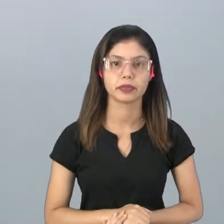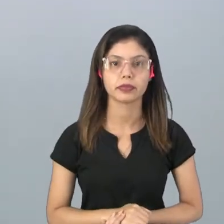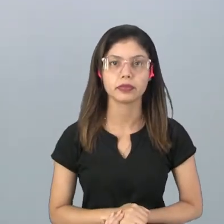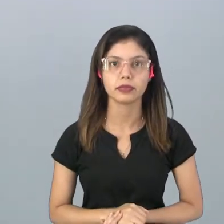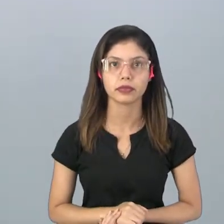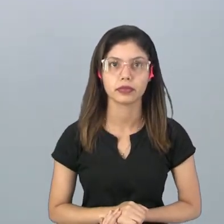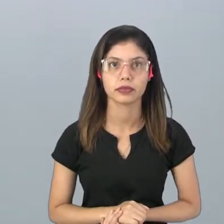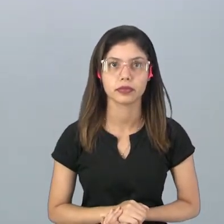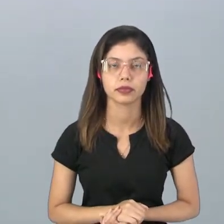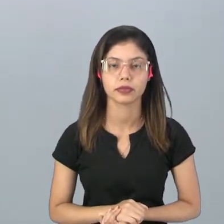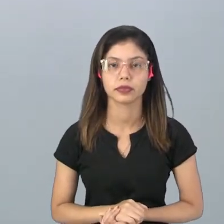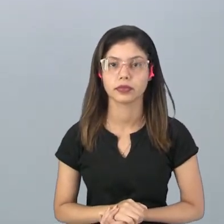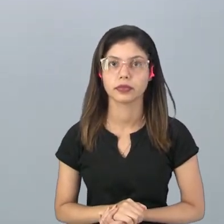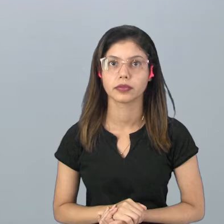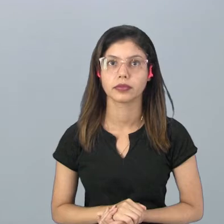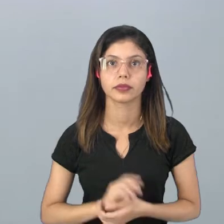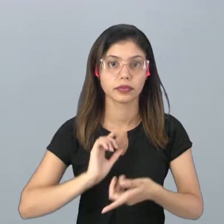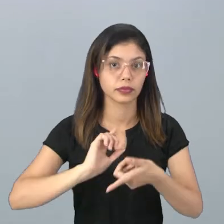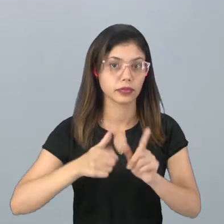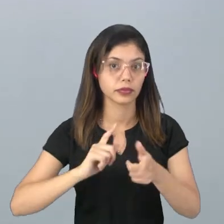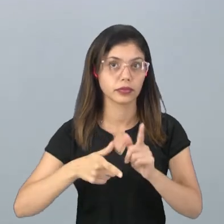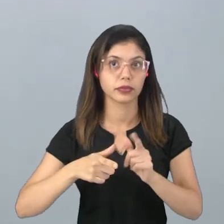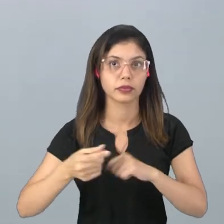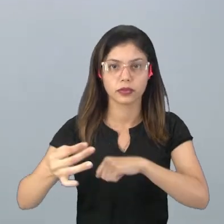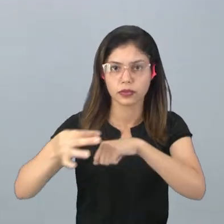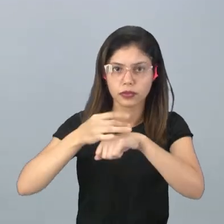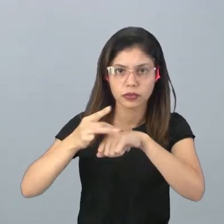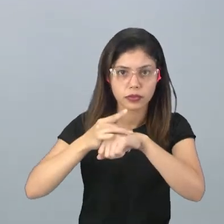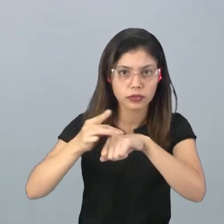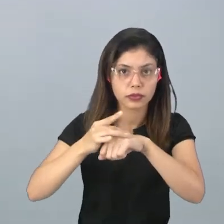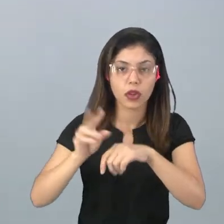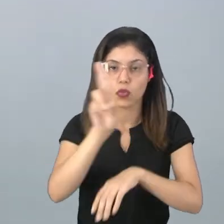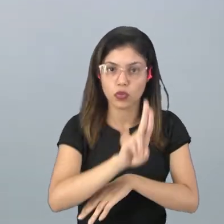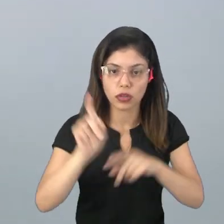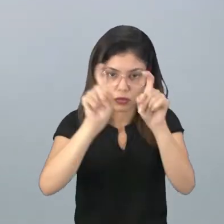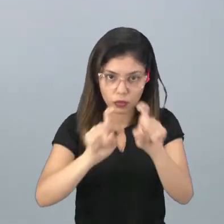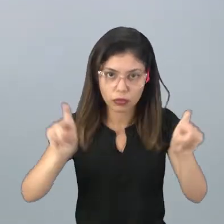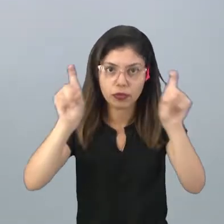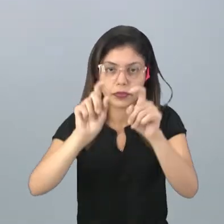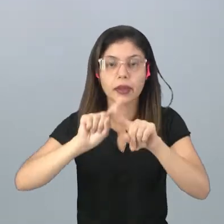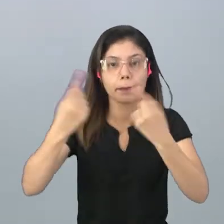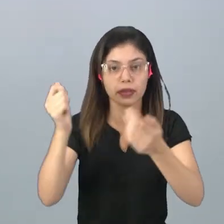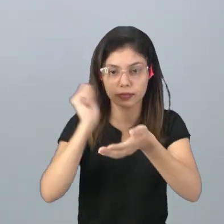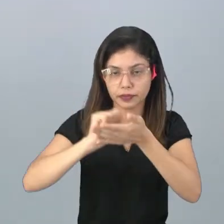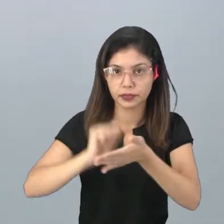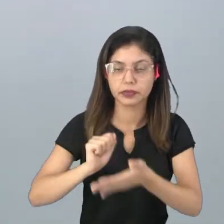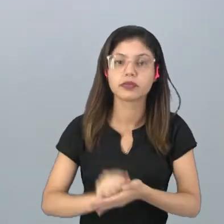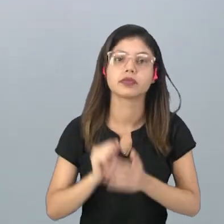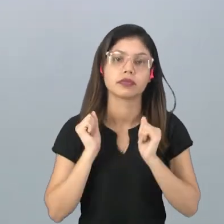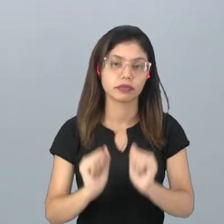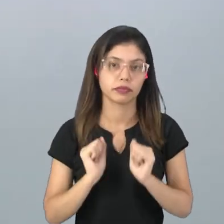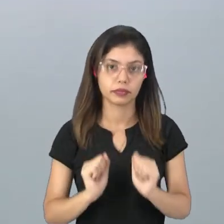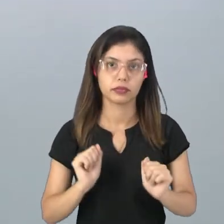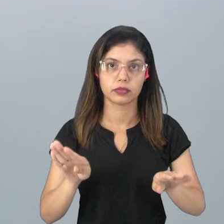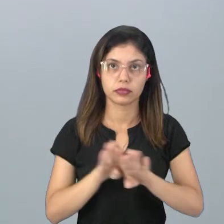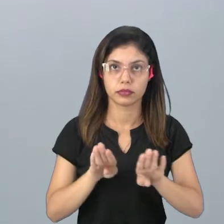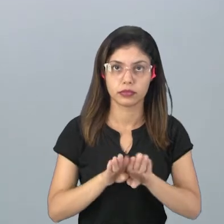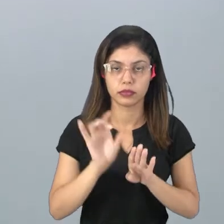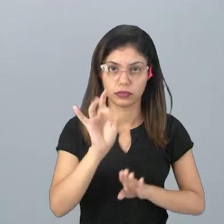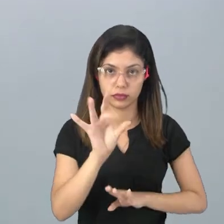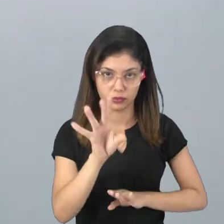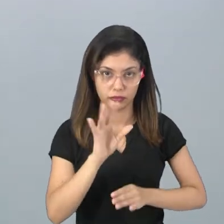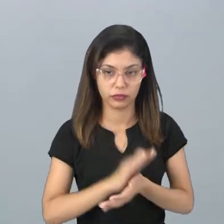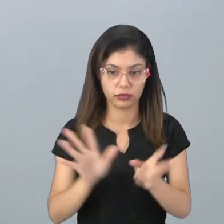ali, tá? E ele falou em letra itálica porque é um recurso usado no computador. Mas quando você escreve à mão,